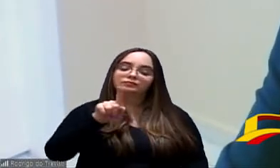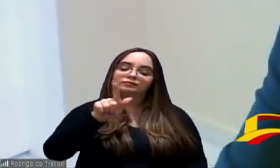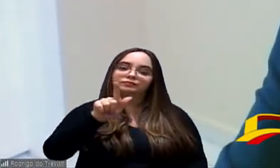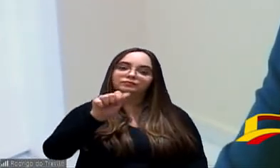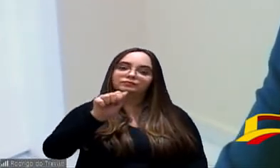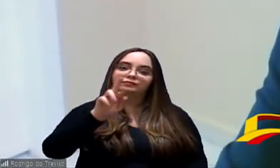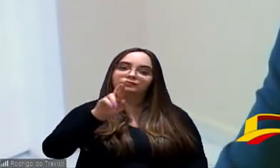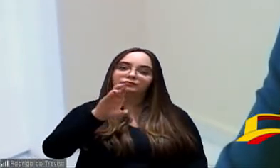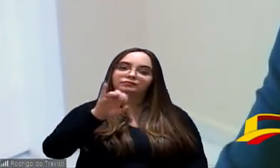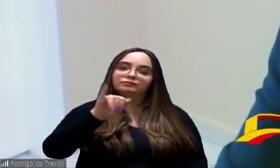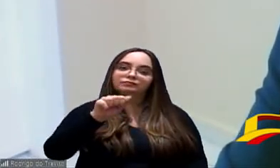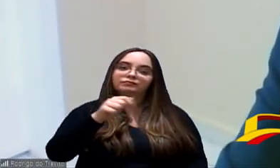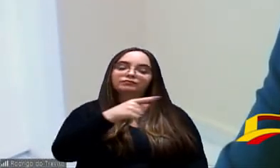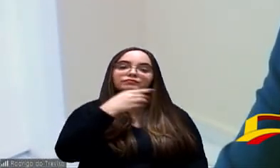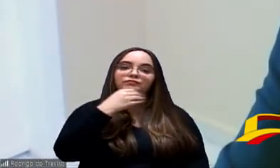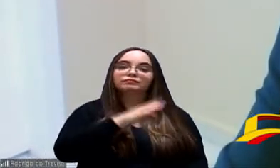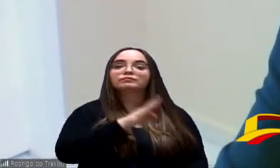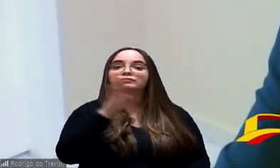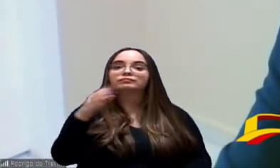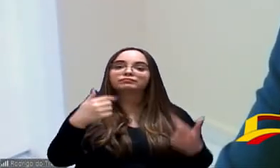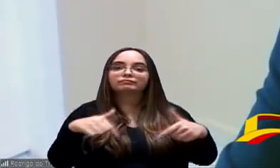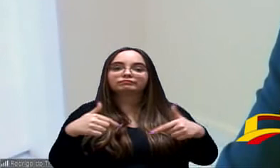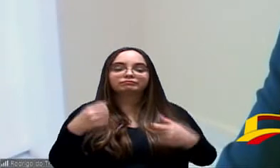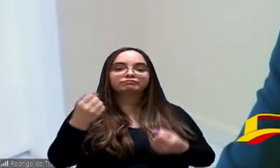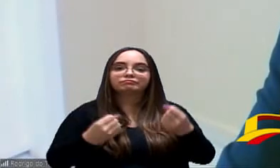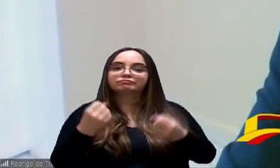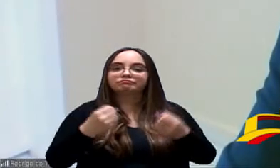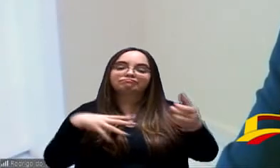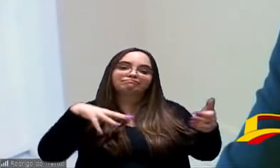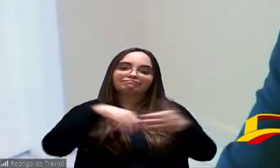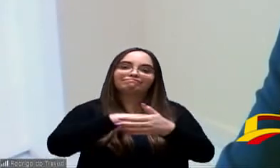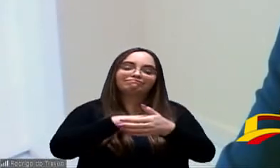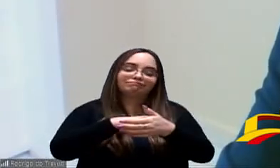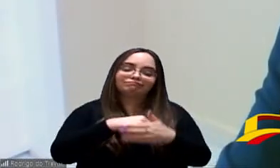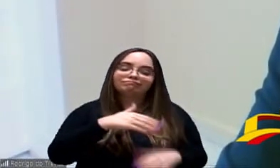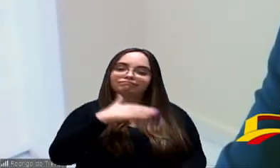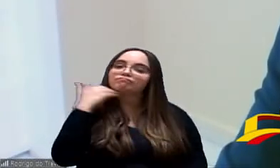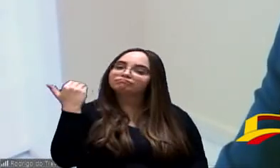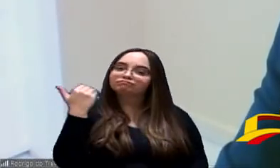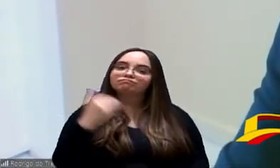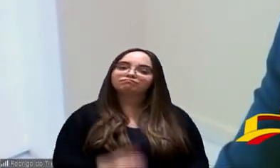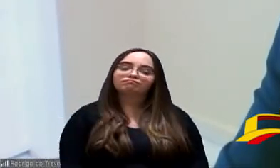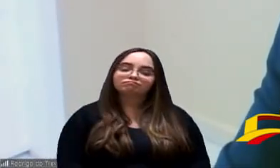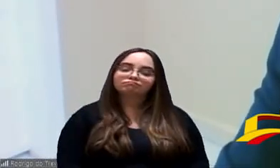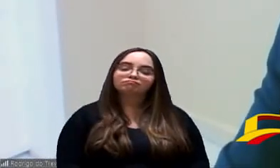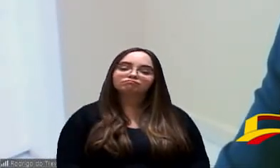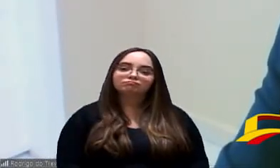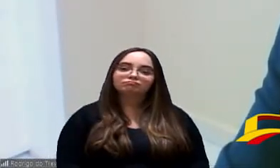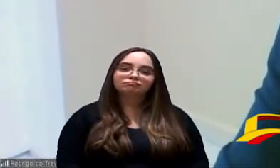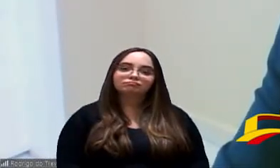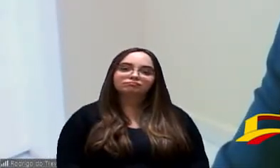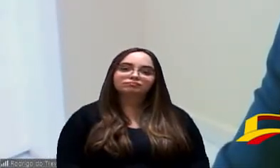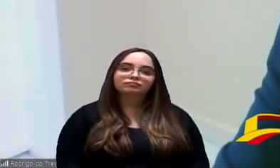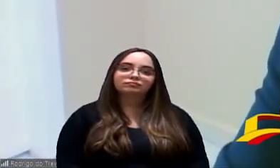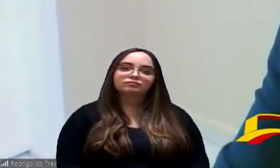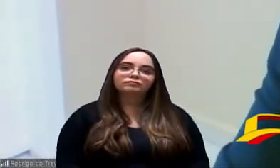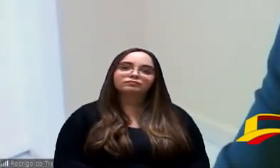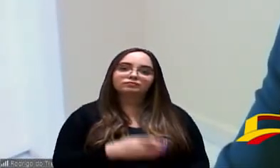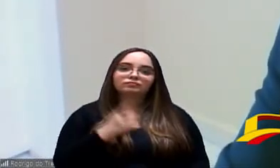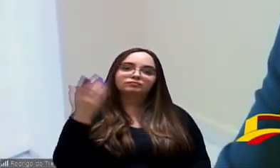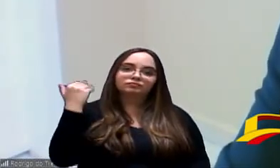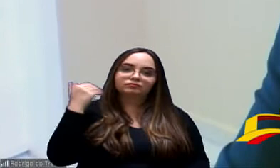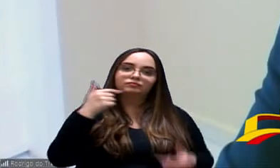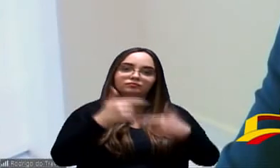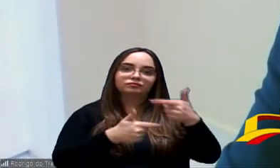E ele vindo trabalhar, sofreu um acidente de carro e chegou ao falecimento. Então, ele trabalhou comigo